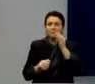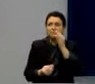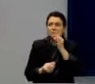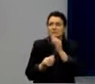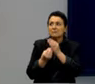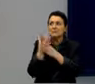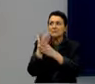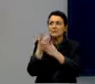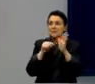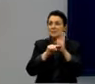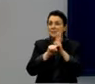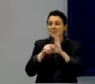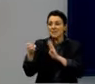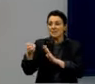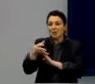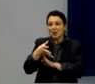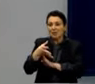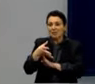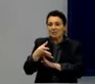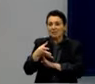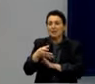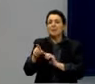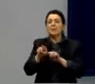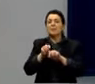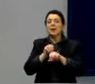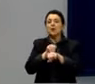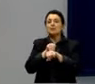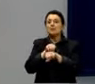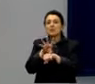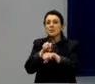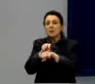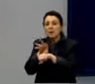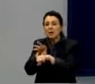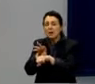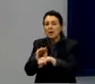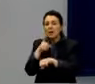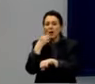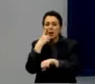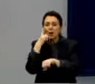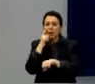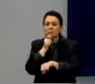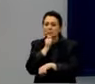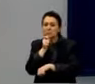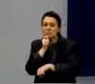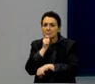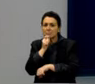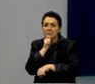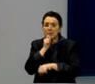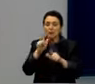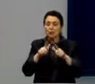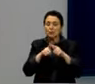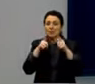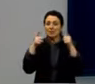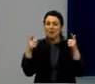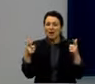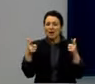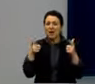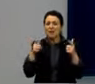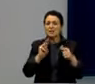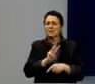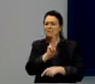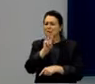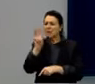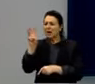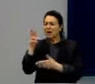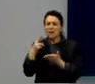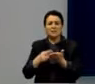sentido. Também fica a dica, né? Ficar de olho nas reportagens publicadas em jornais, sites e